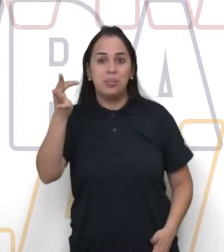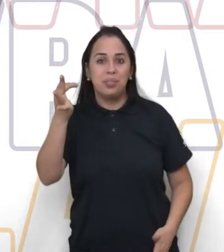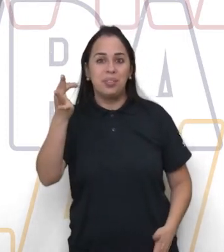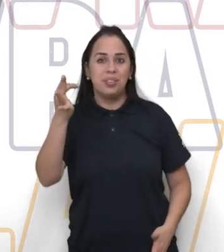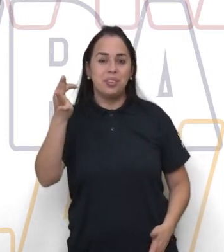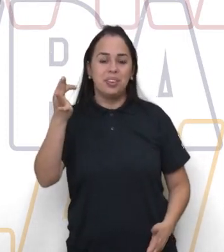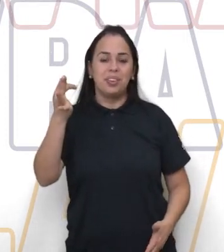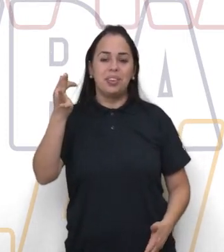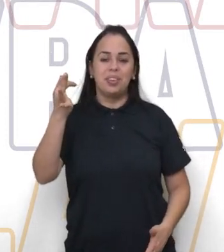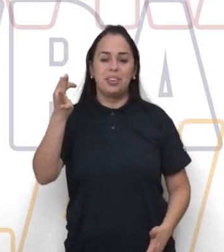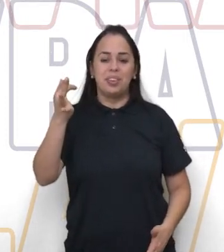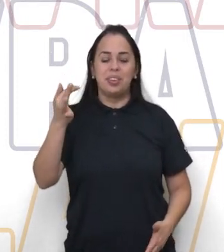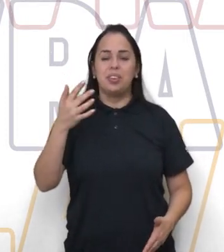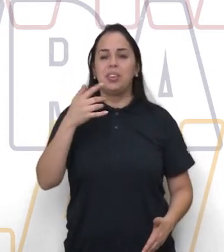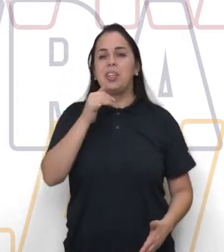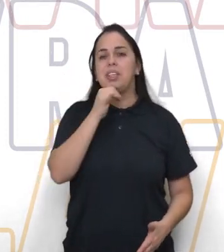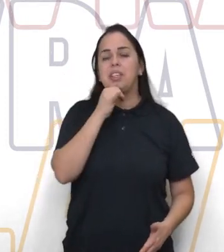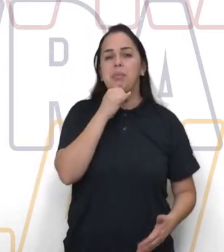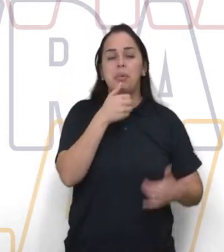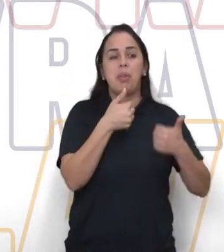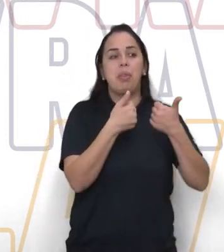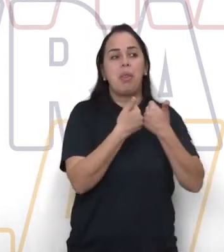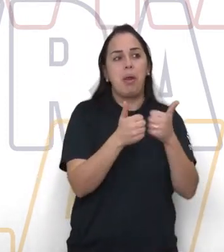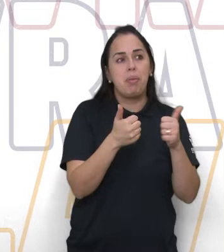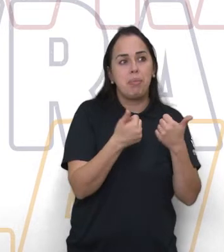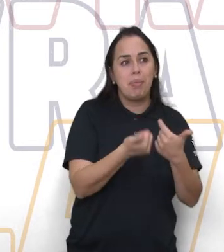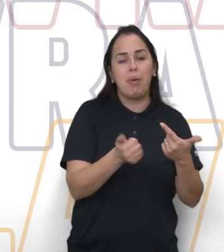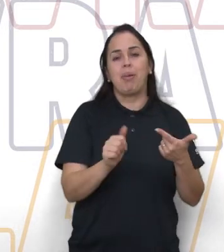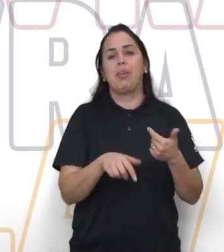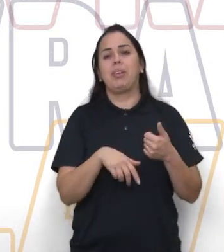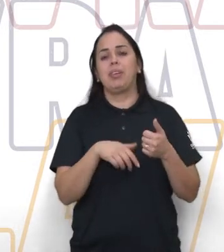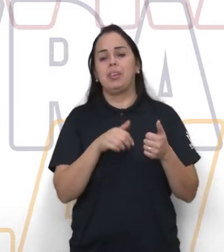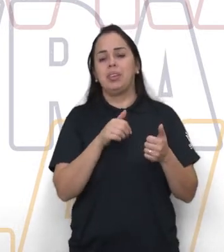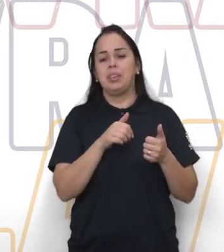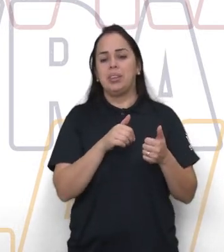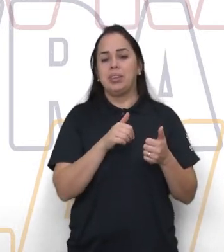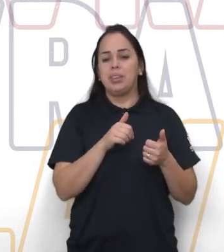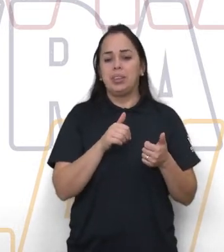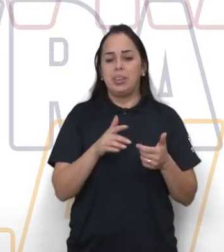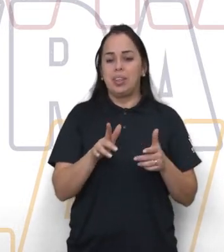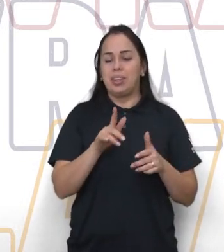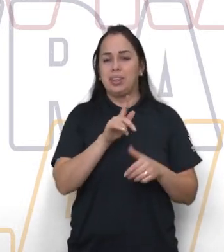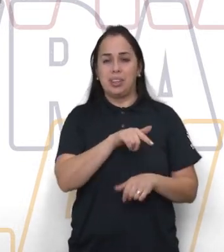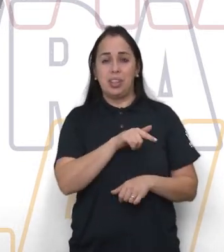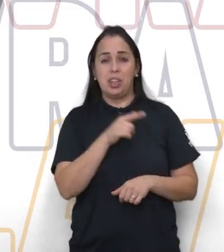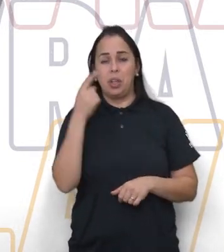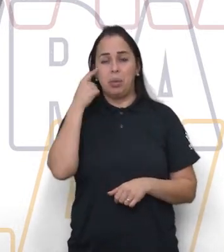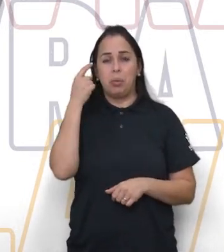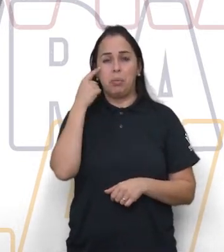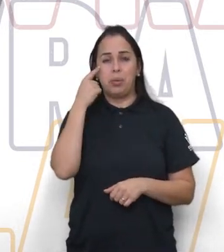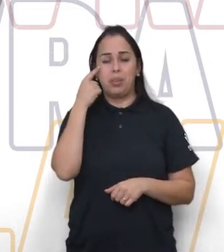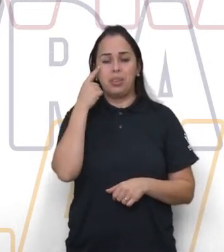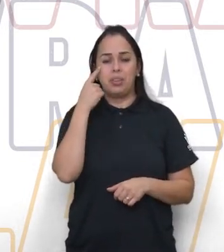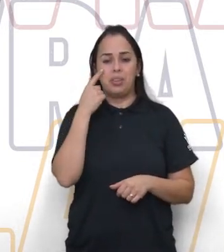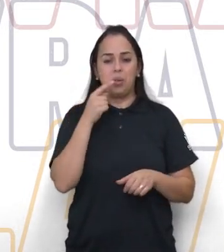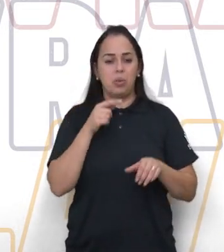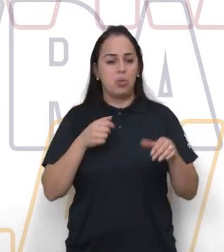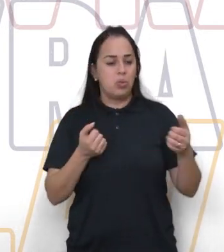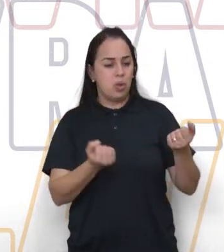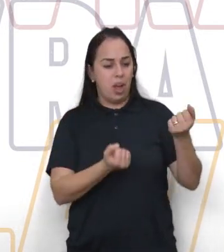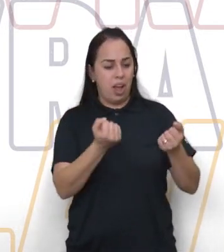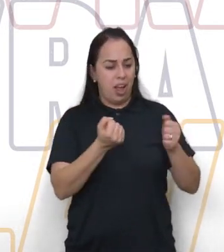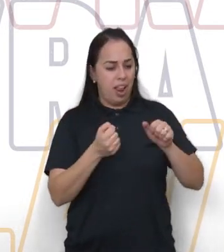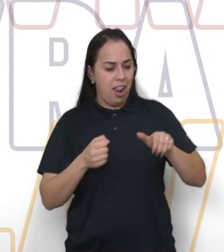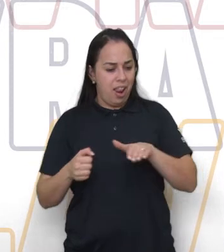né a gente tá falando muito no transporte né aquela é uma máxima que todo mundo fala né